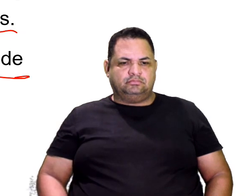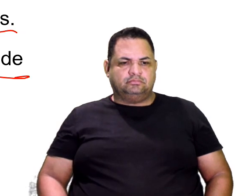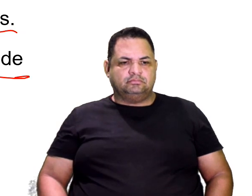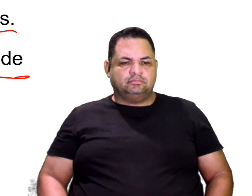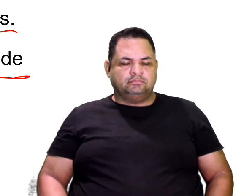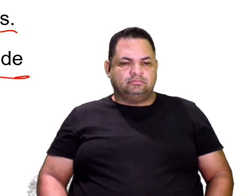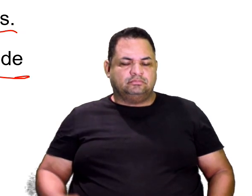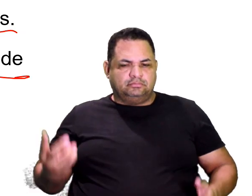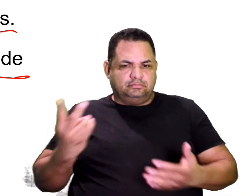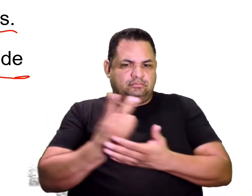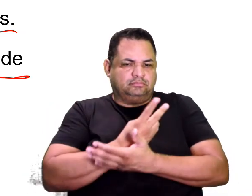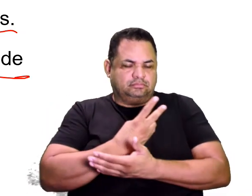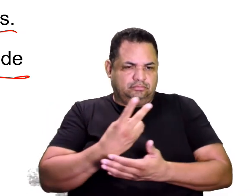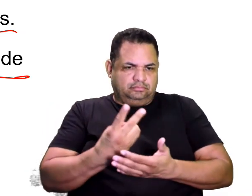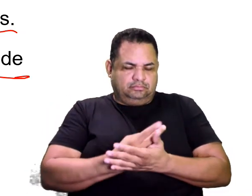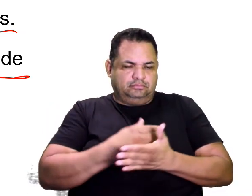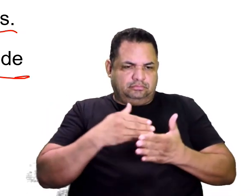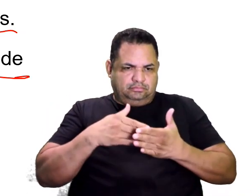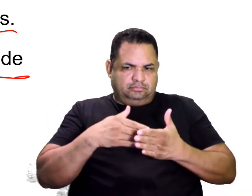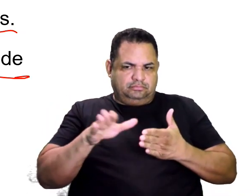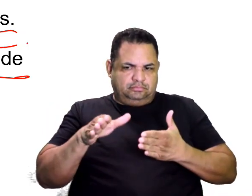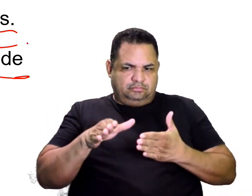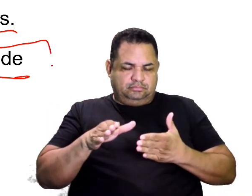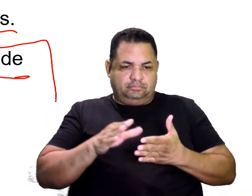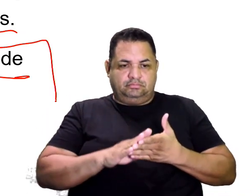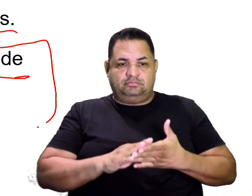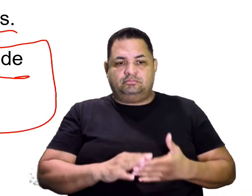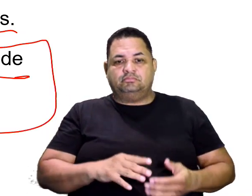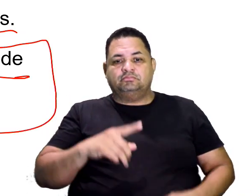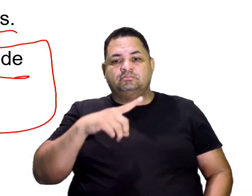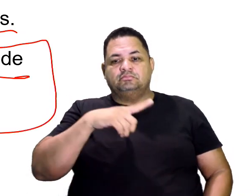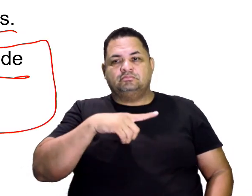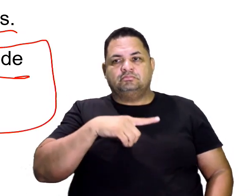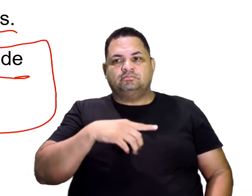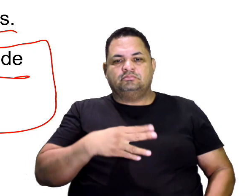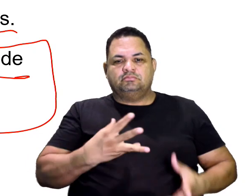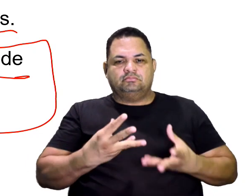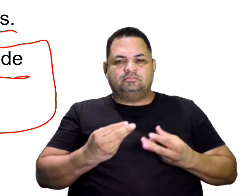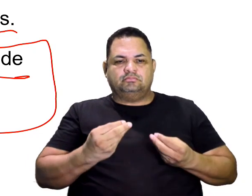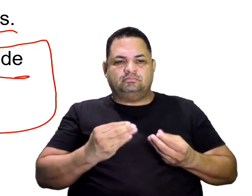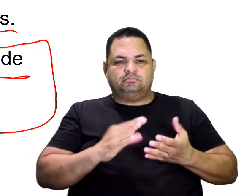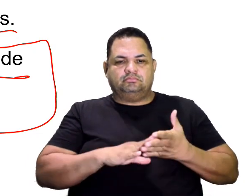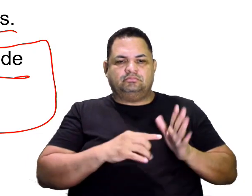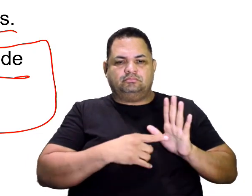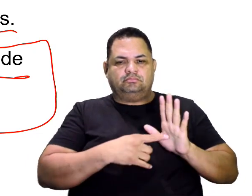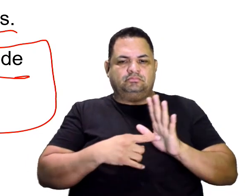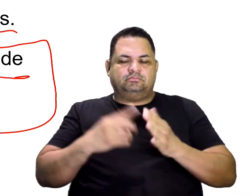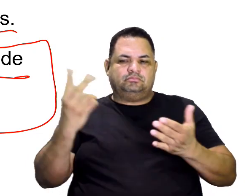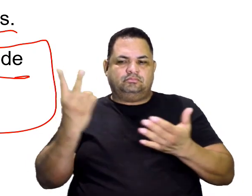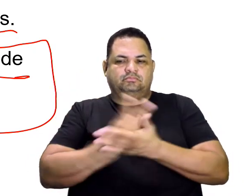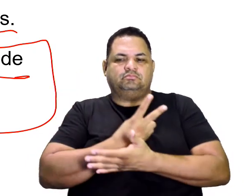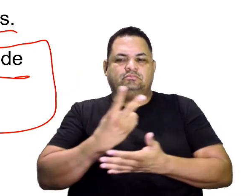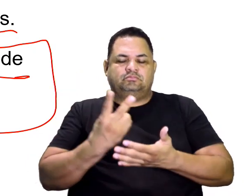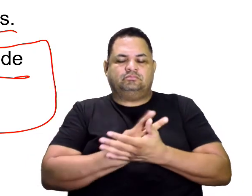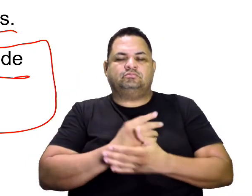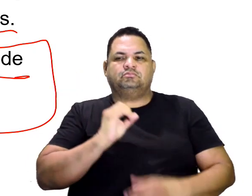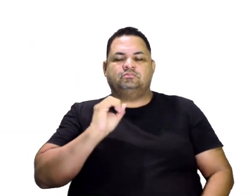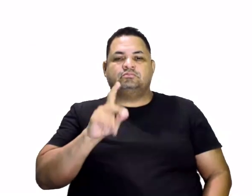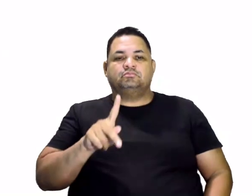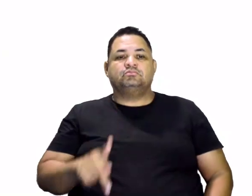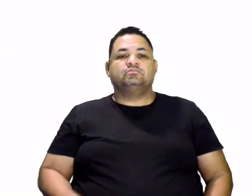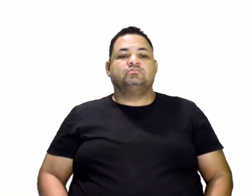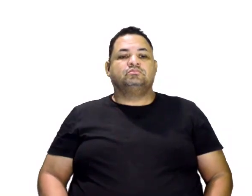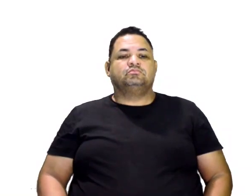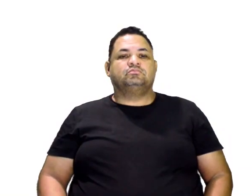a característica, o excesso de ornamentos e representações divinas. Isso aí é o que está errado, ok?